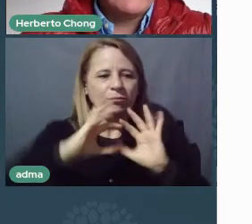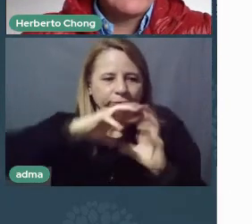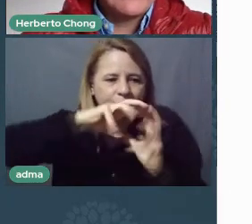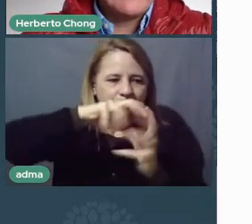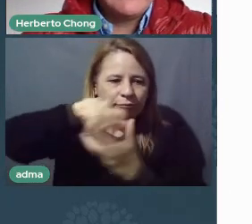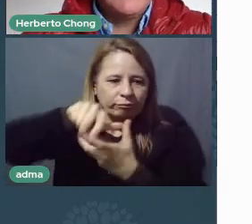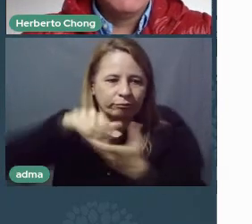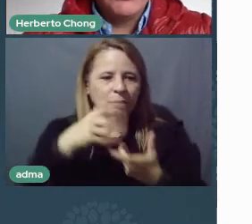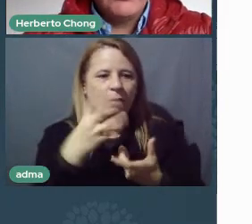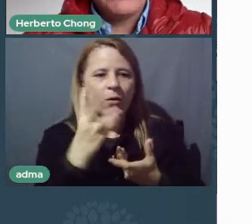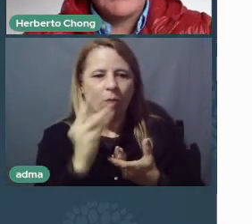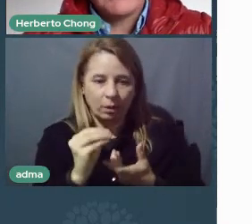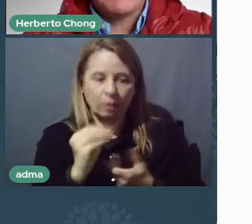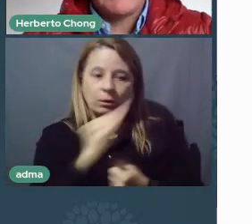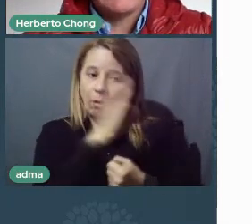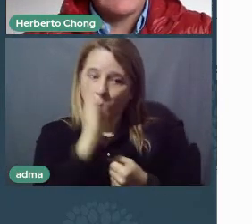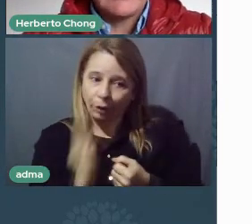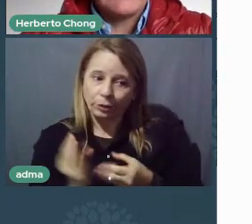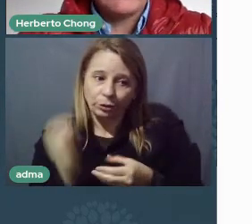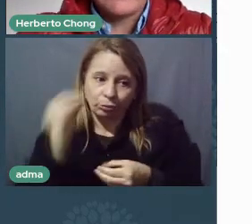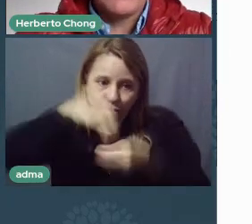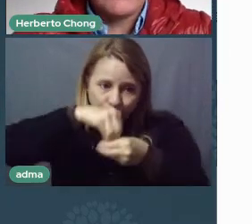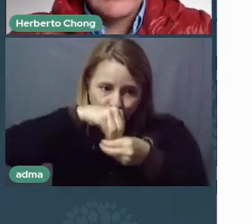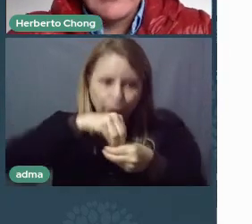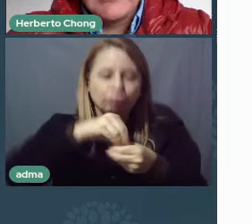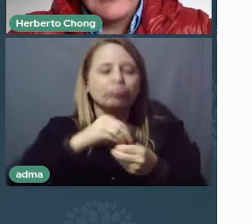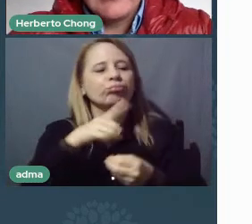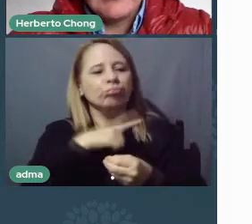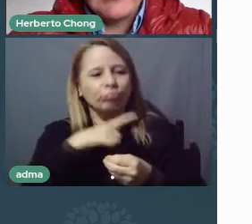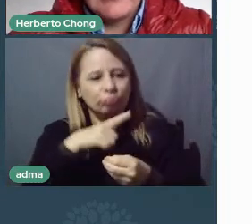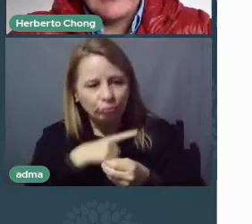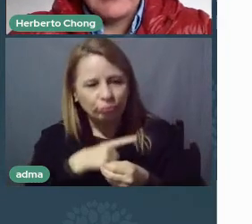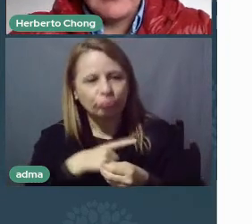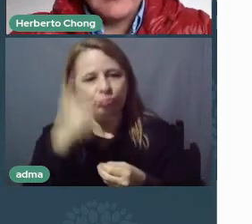o Brasil está nele muito bem representado. Temos